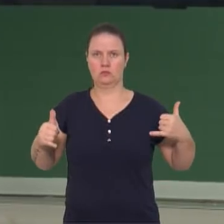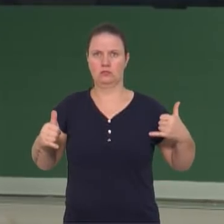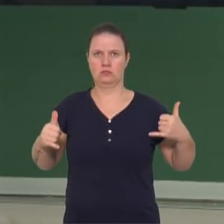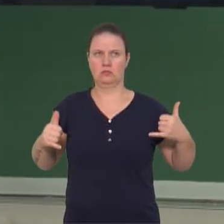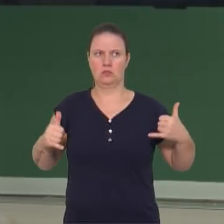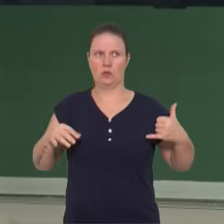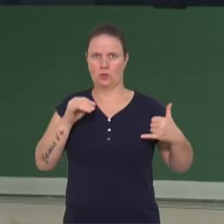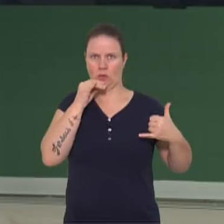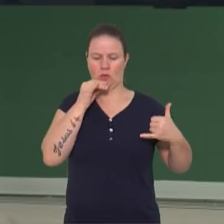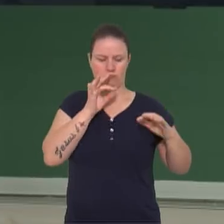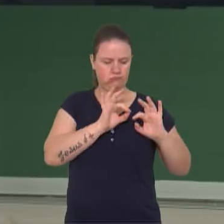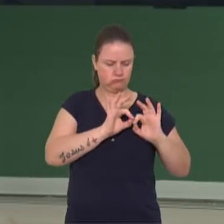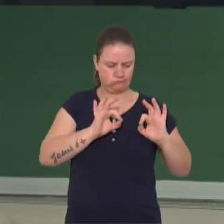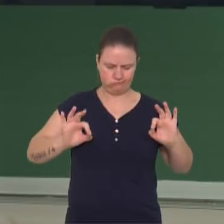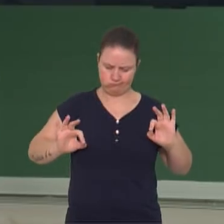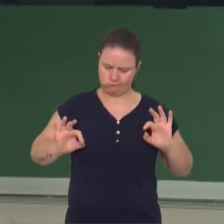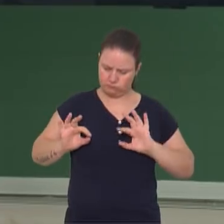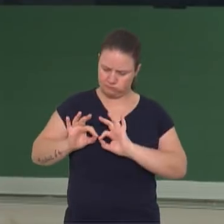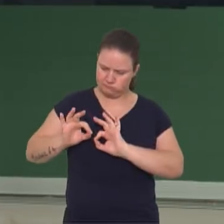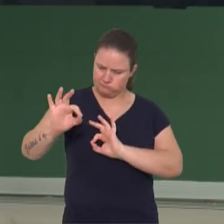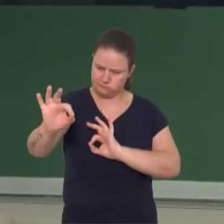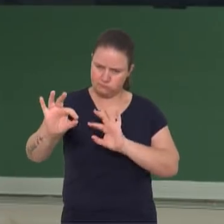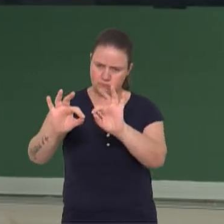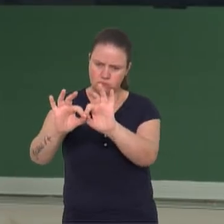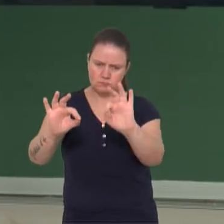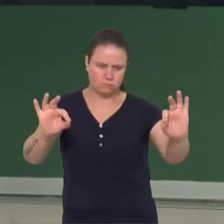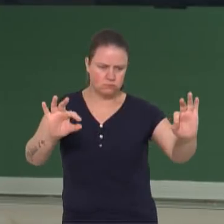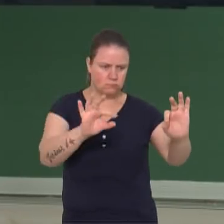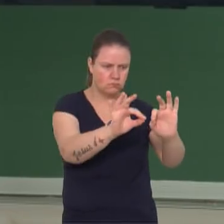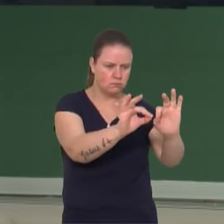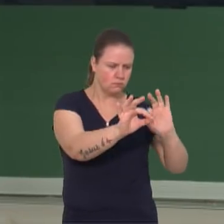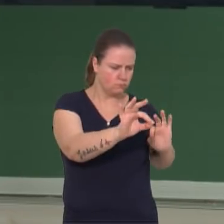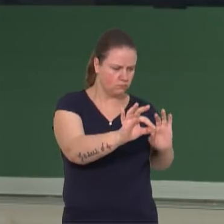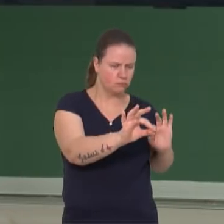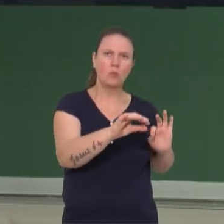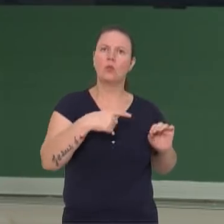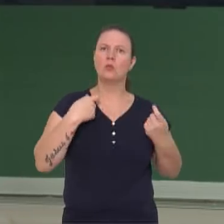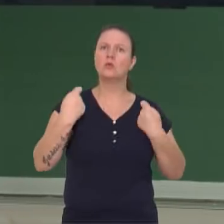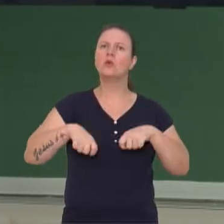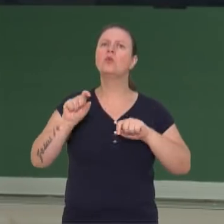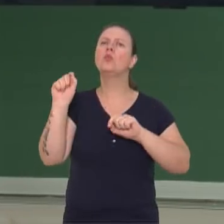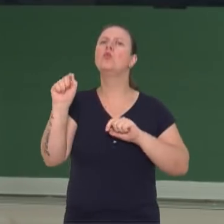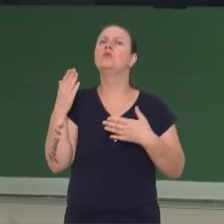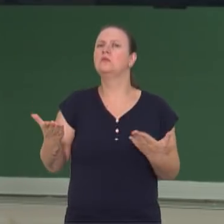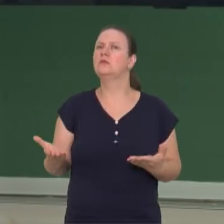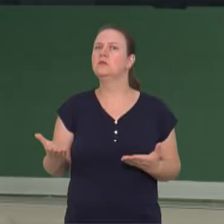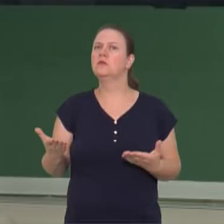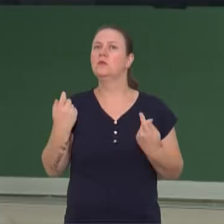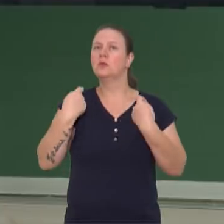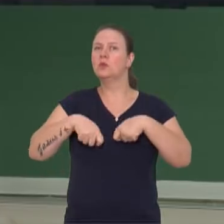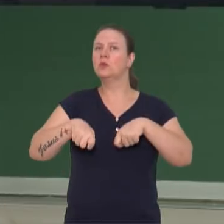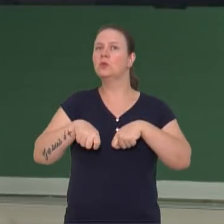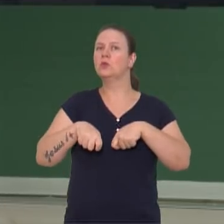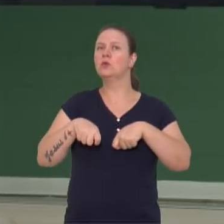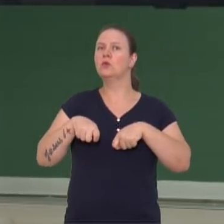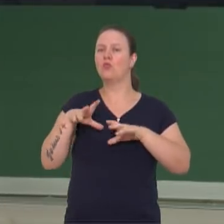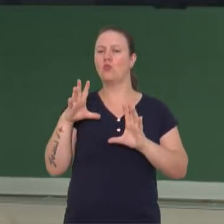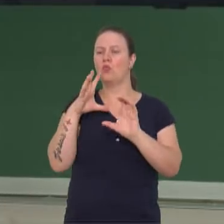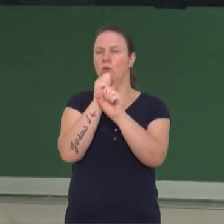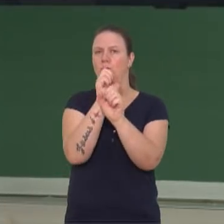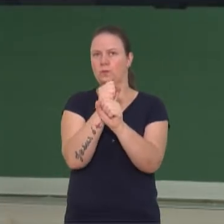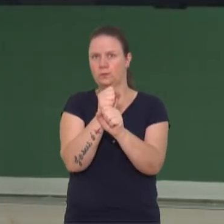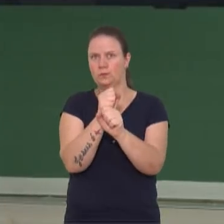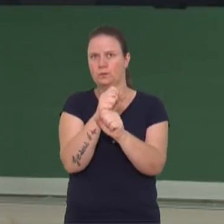e contornar, eu estou cercando. Se eu estou cercando, eu estou medindo o